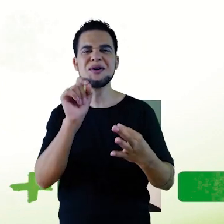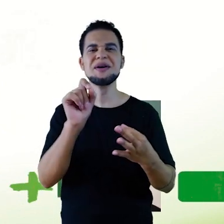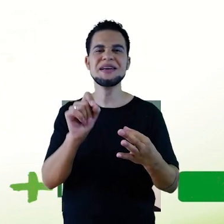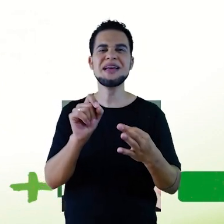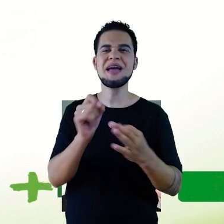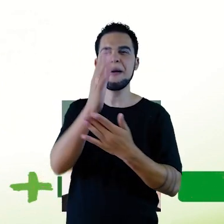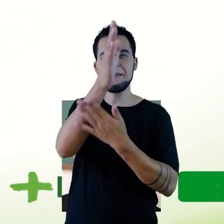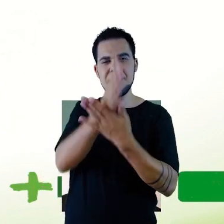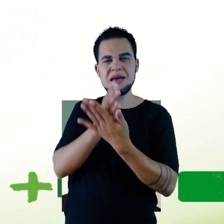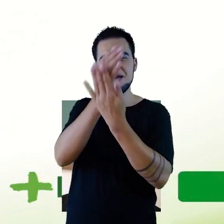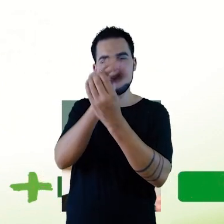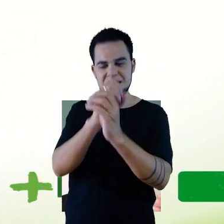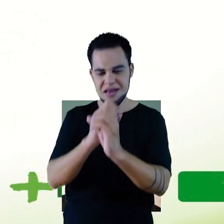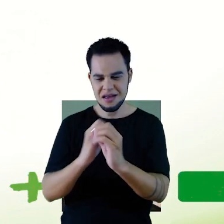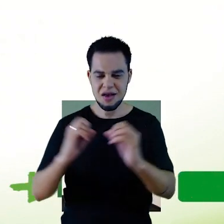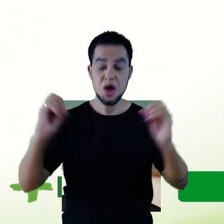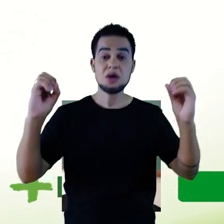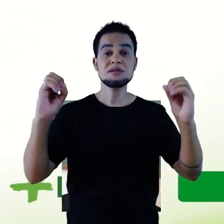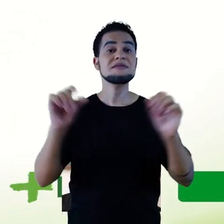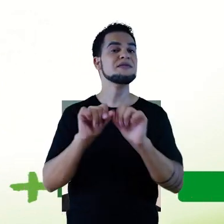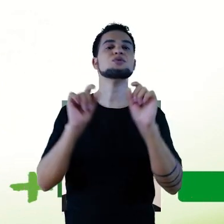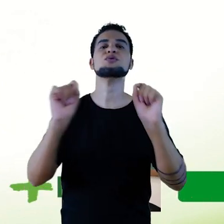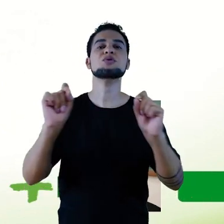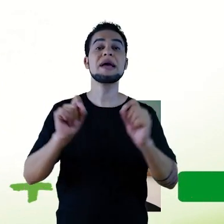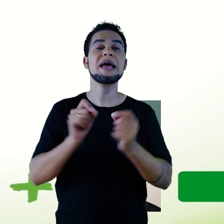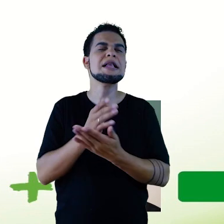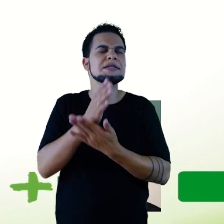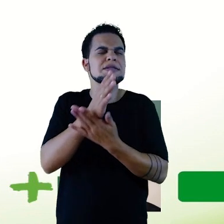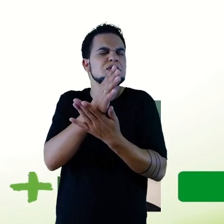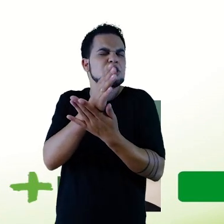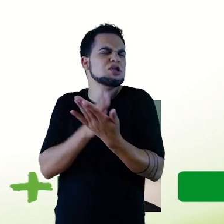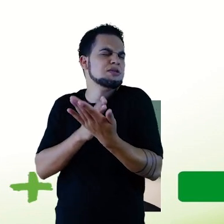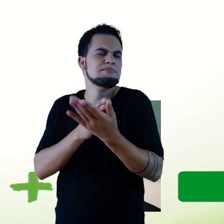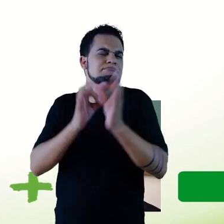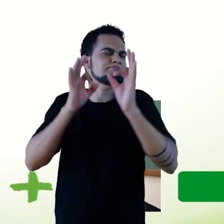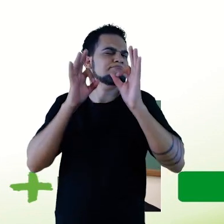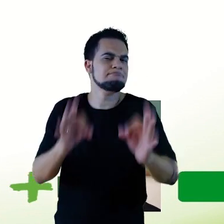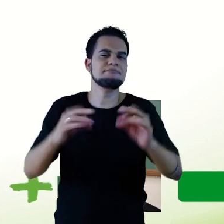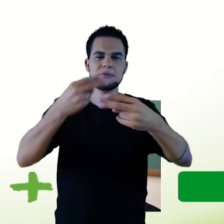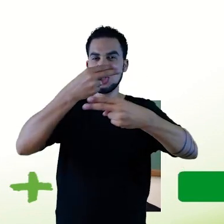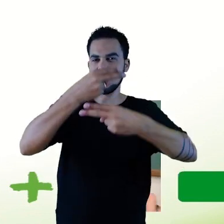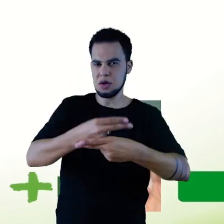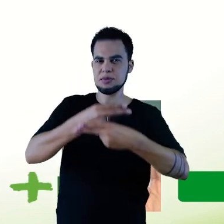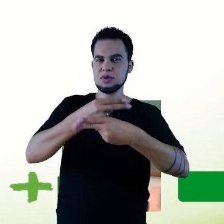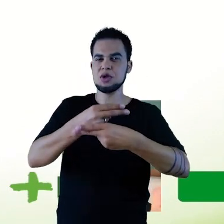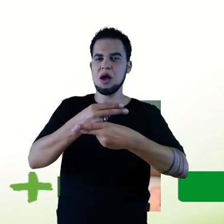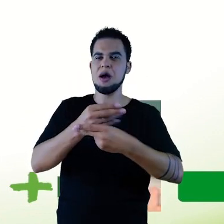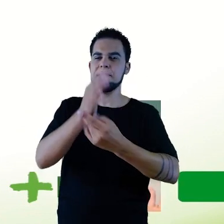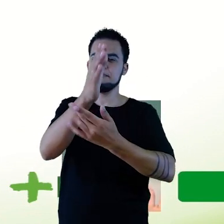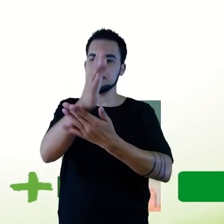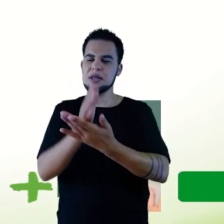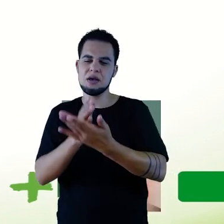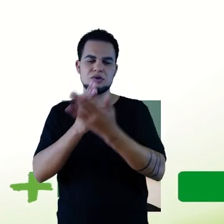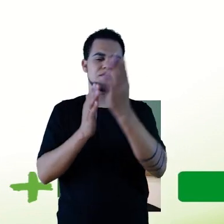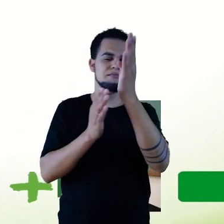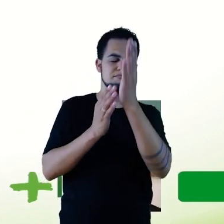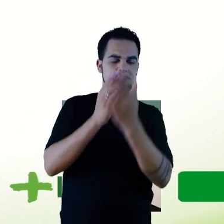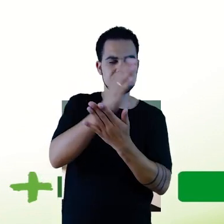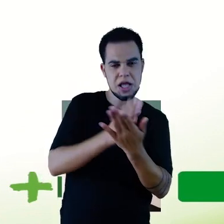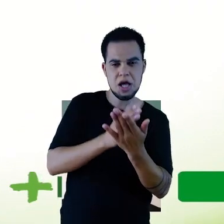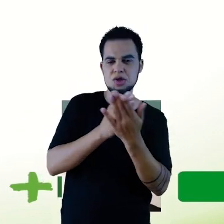faz? A meiose divide ao meio o número de cromossomos daquela espécie. Metade com a outra